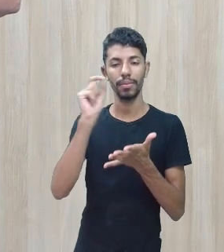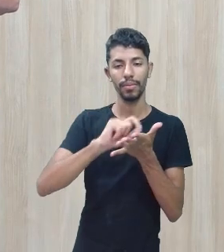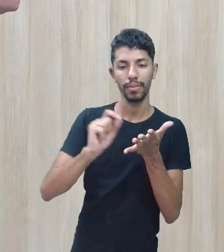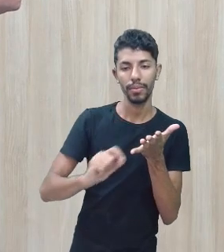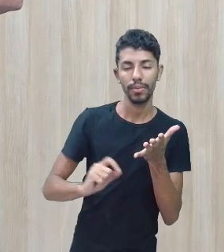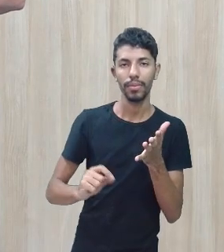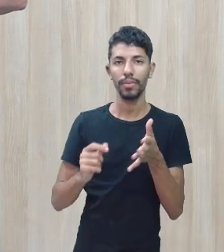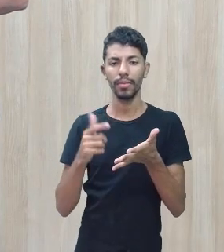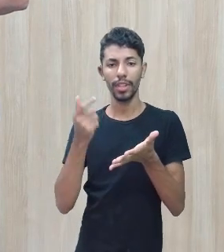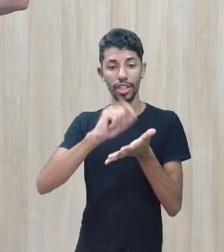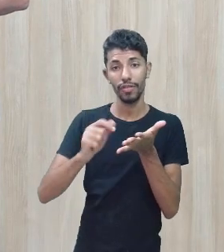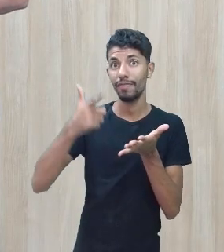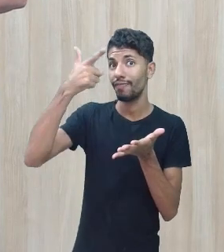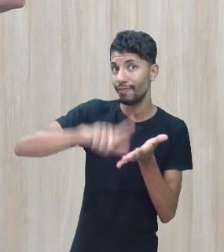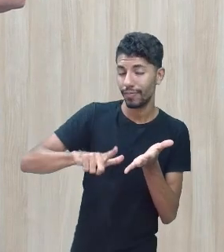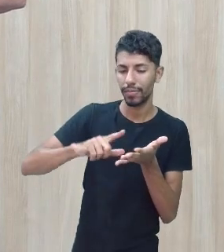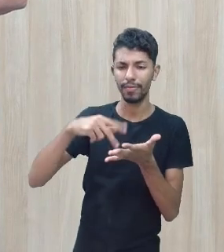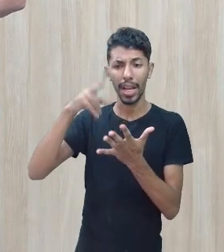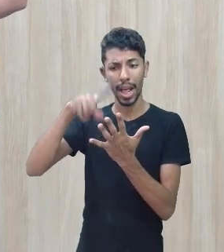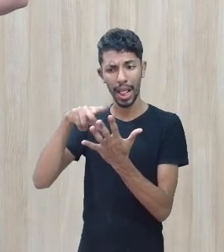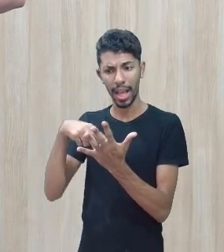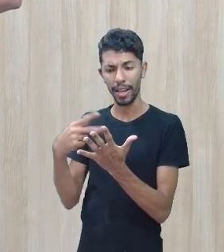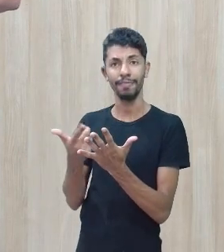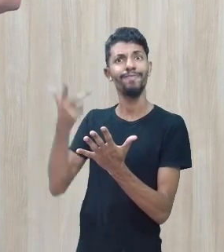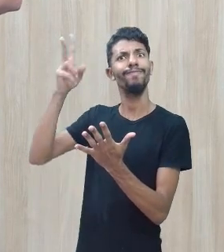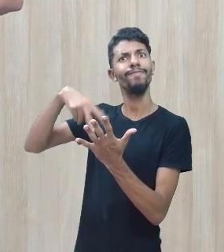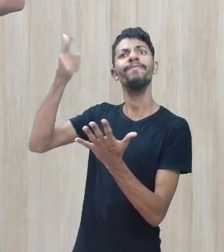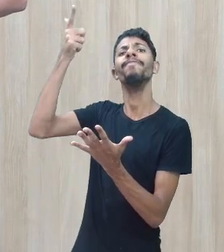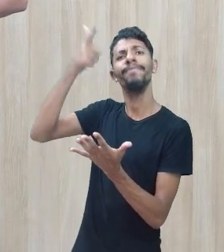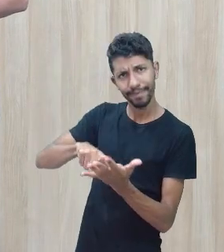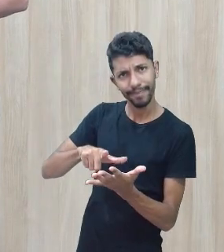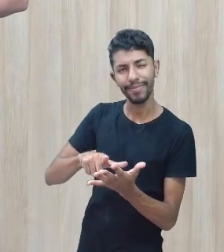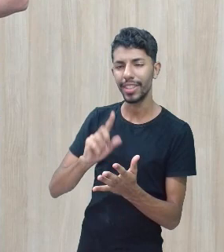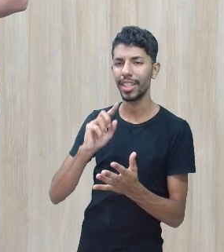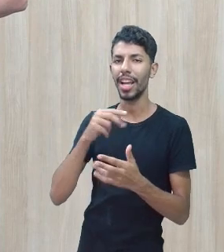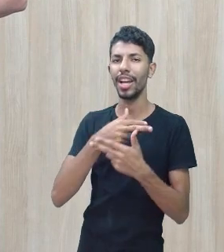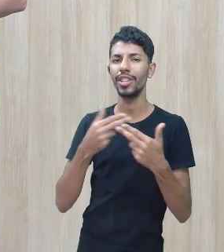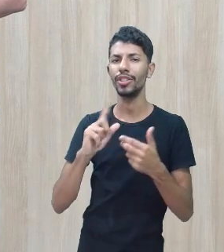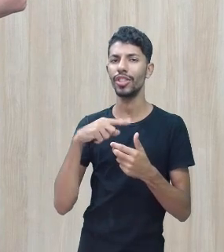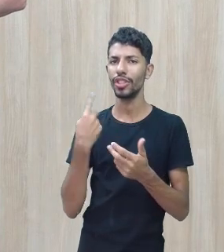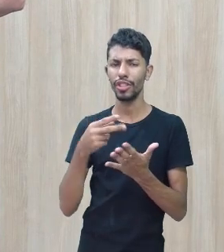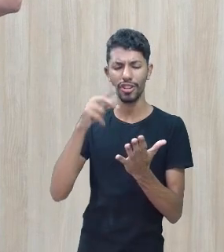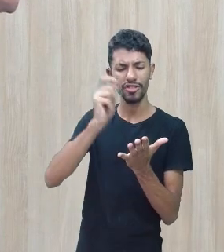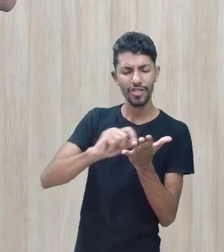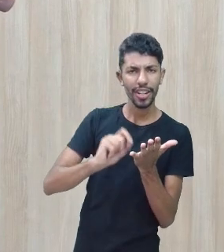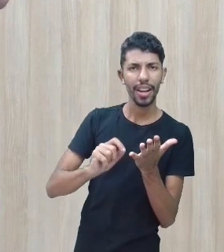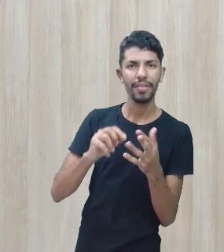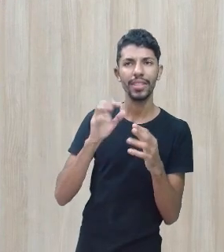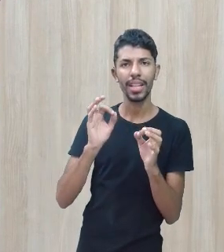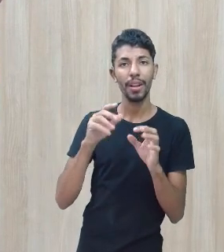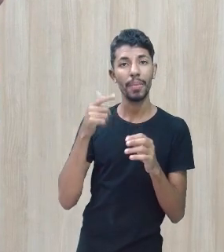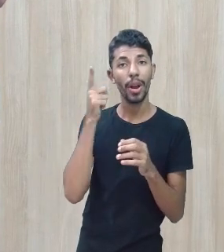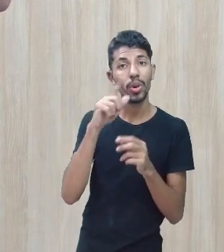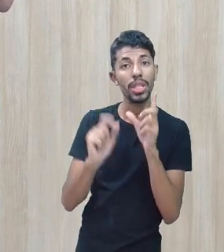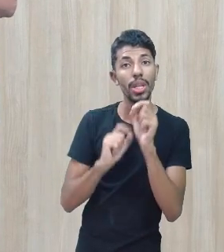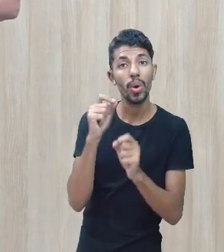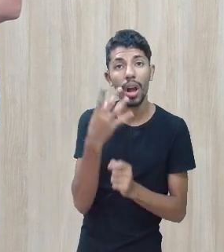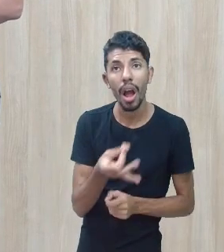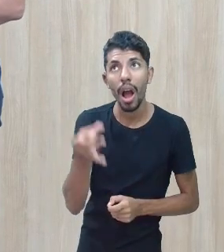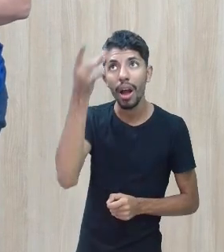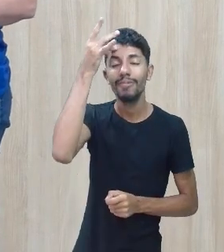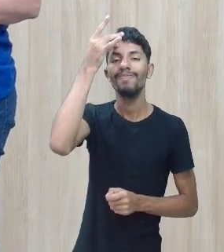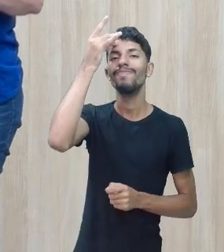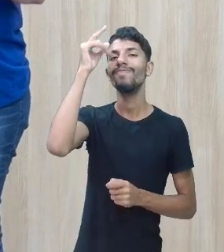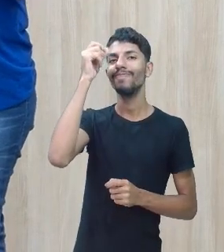escrever, reescrever, ler, reler aquilo que escrevemos para fixar a ideia. Isso é